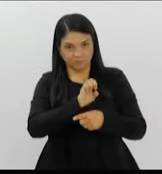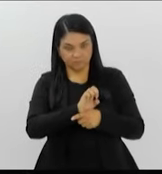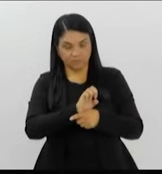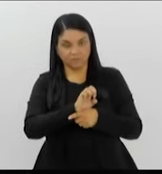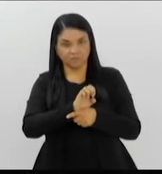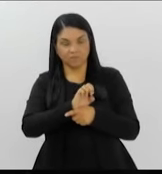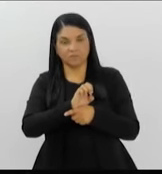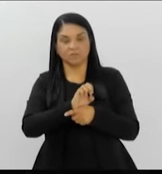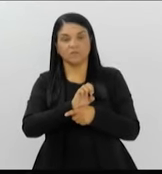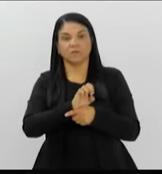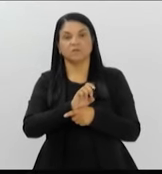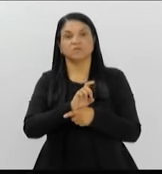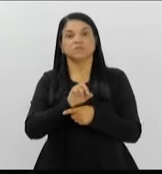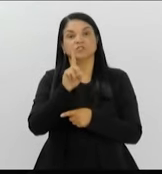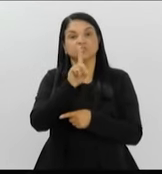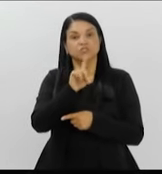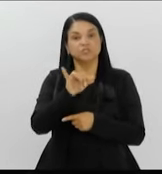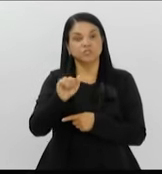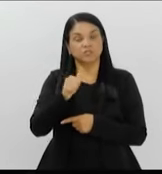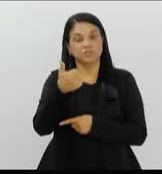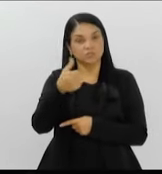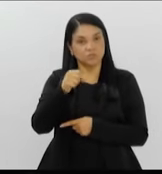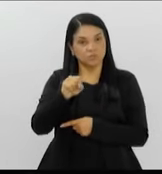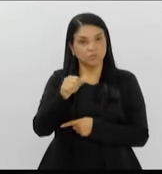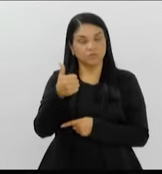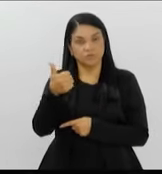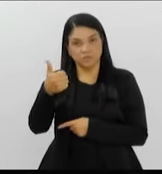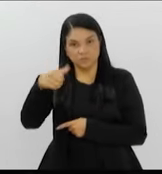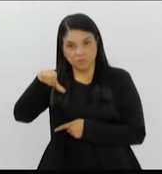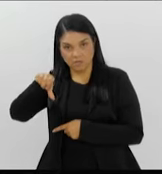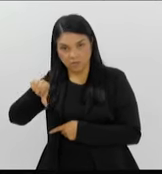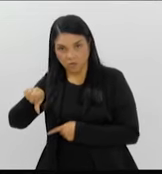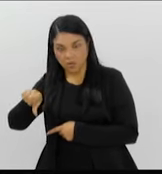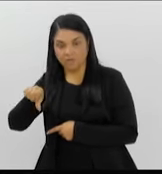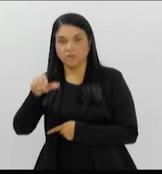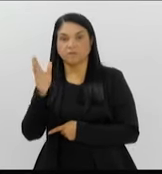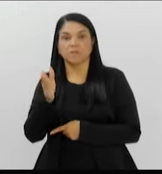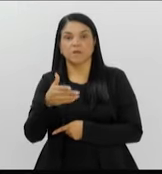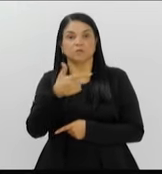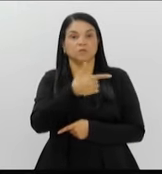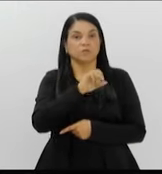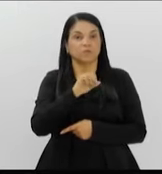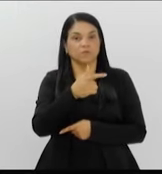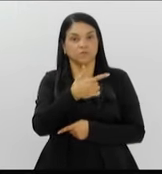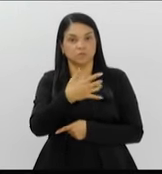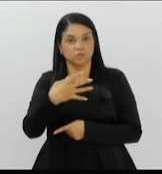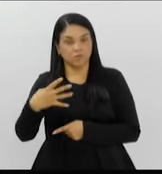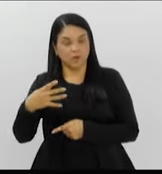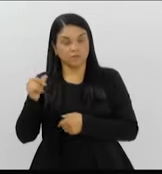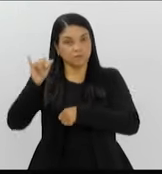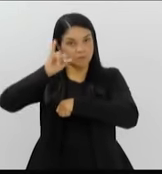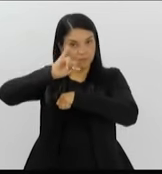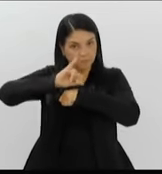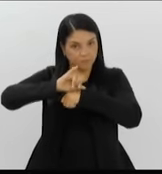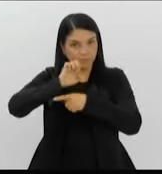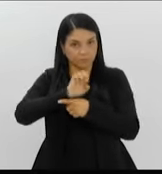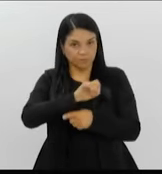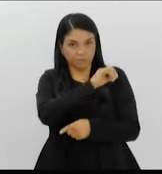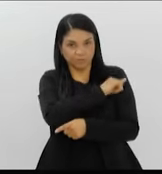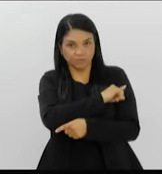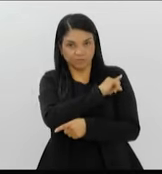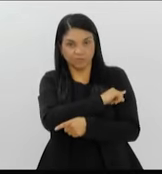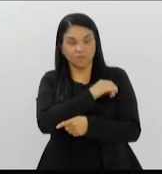indireta, nos dias 18 e 19 de setembro de 24, na capital do estado do Rio de Janeiro,